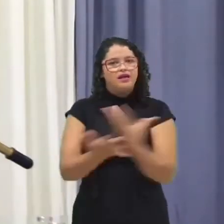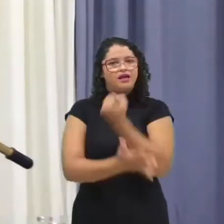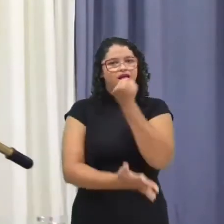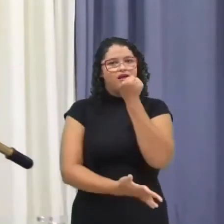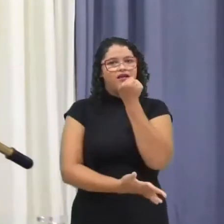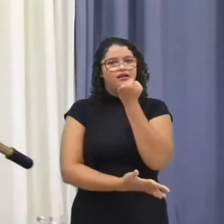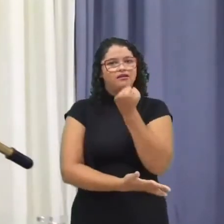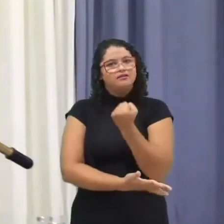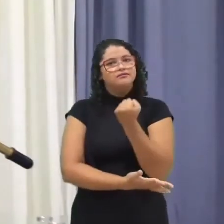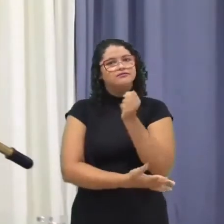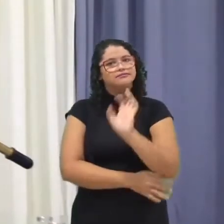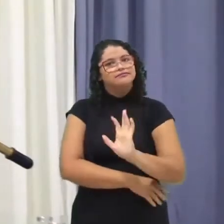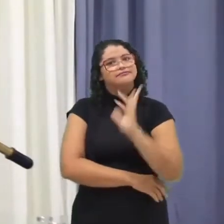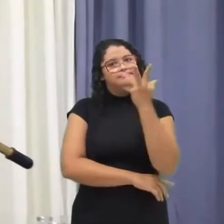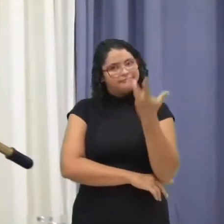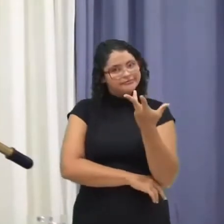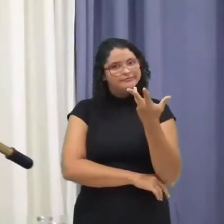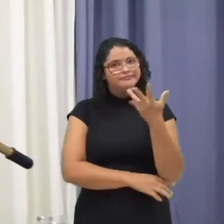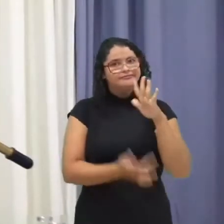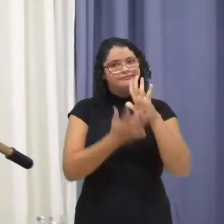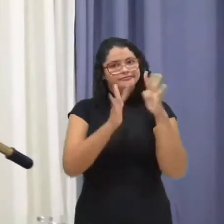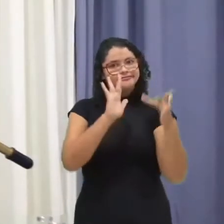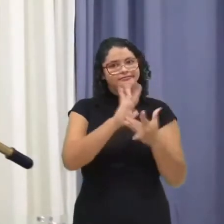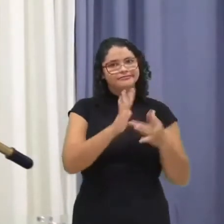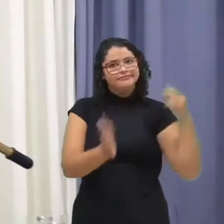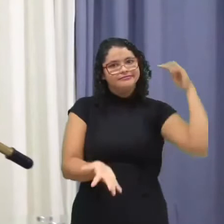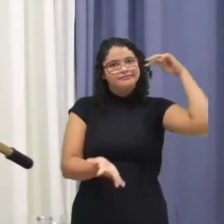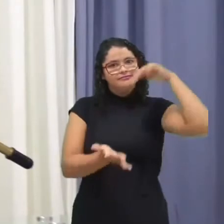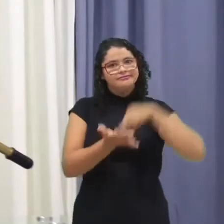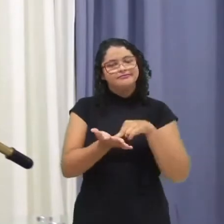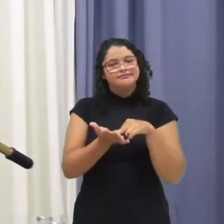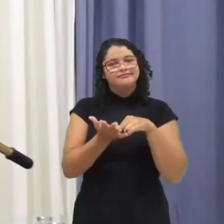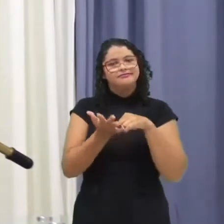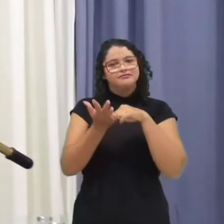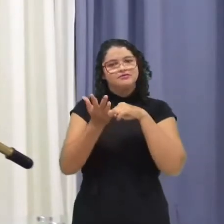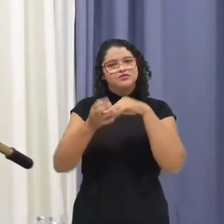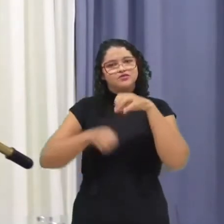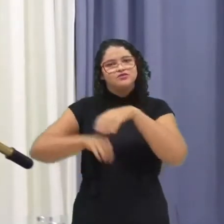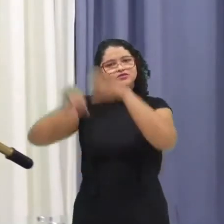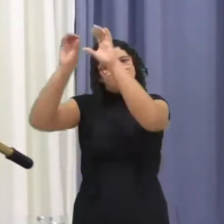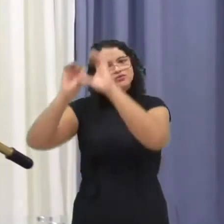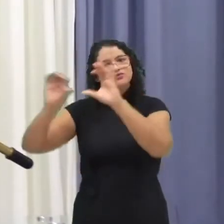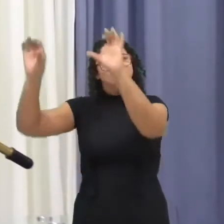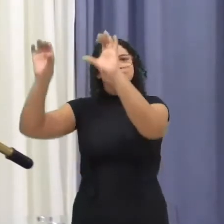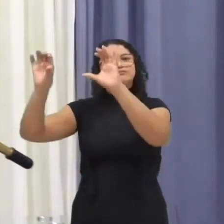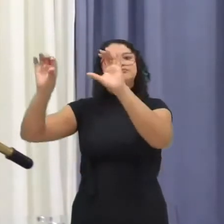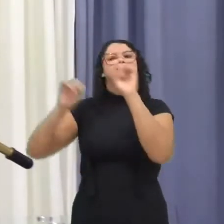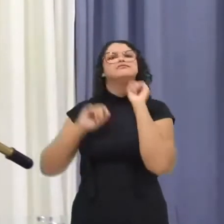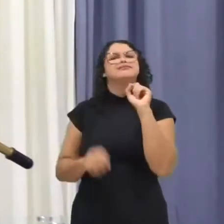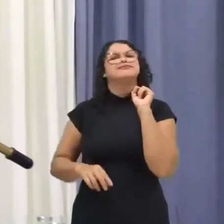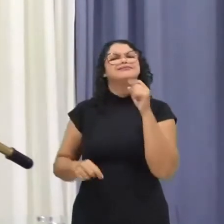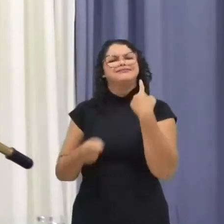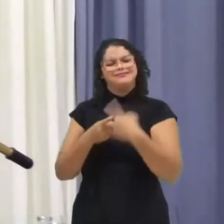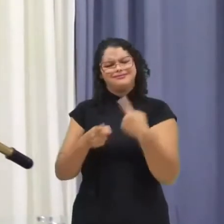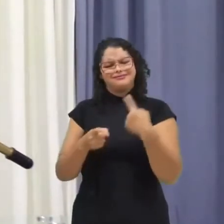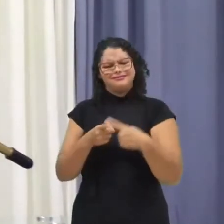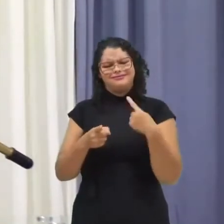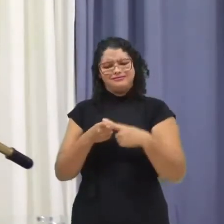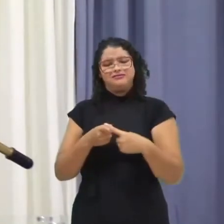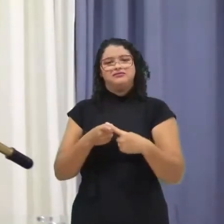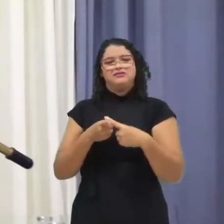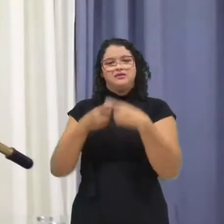arrebatamento, quando Jesus os trará com ele. Para quê? para receber em seus